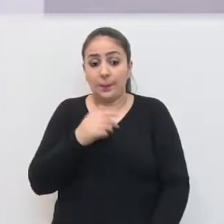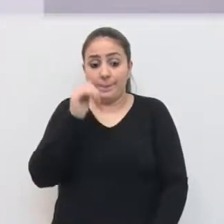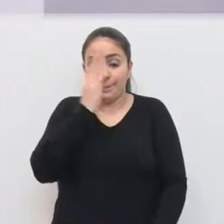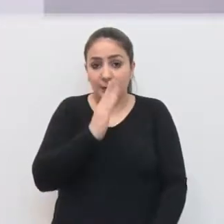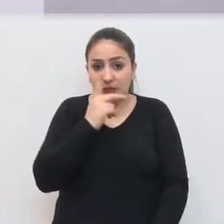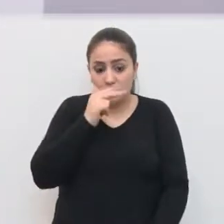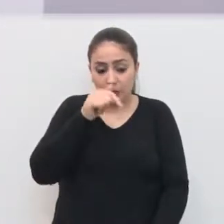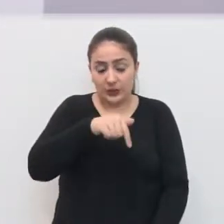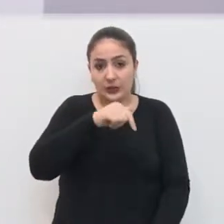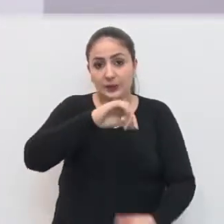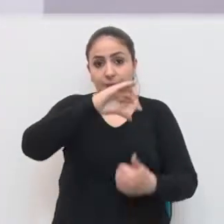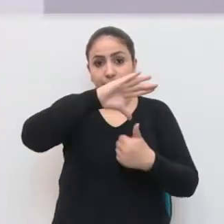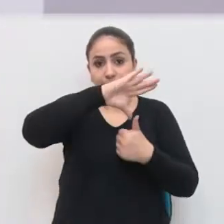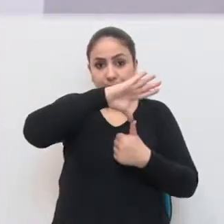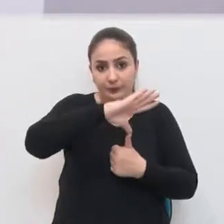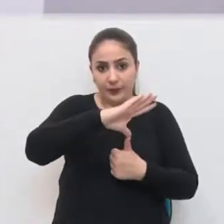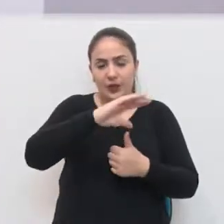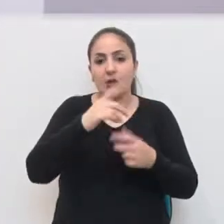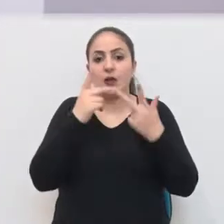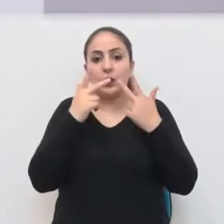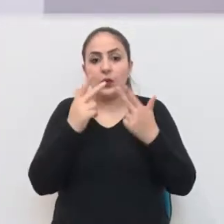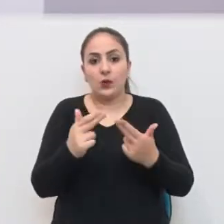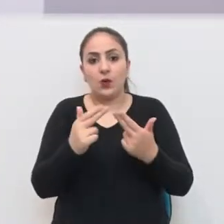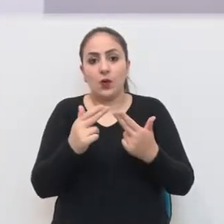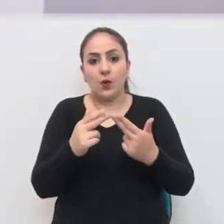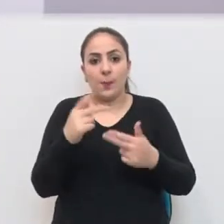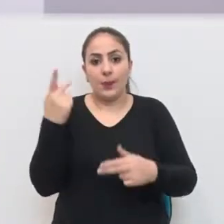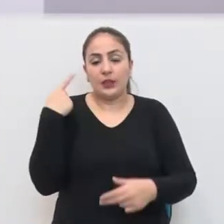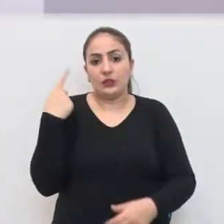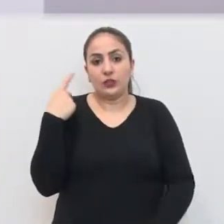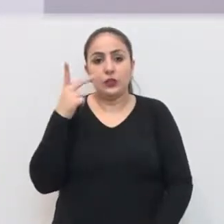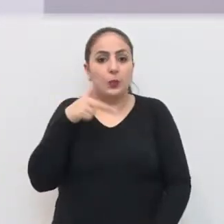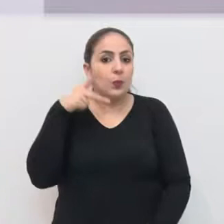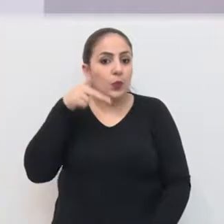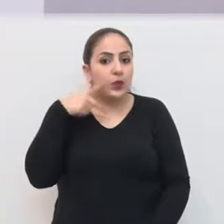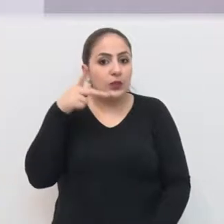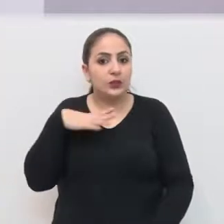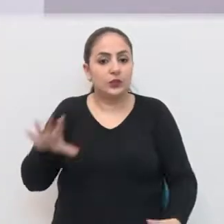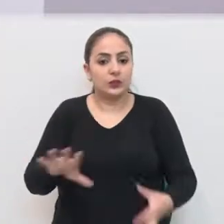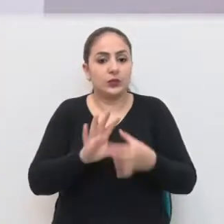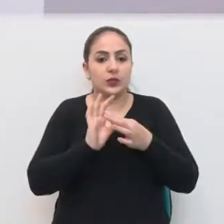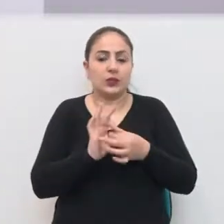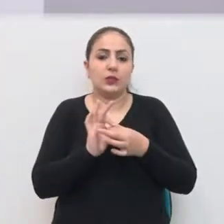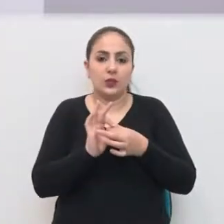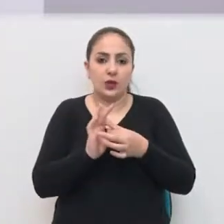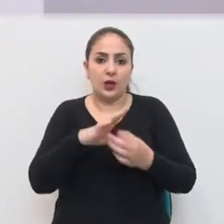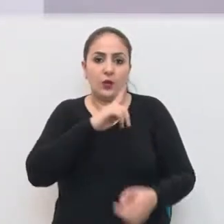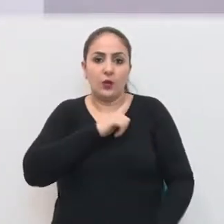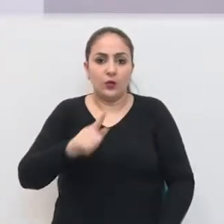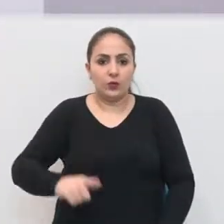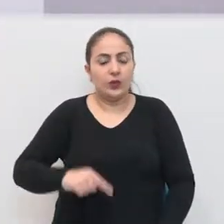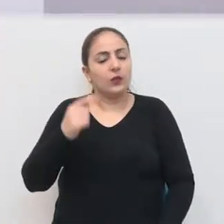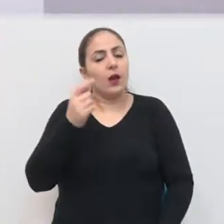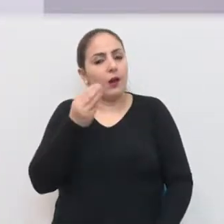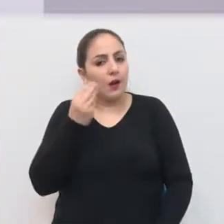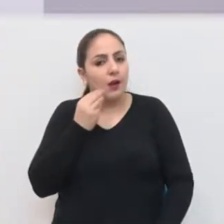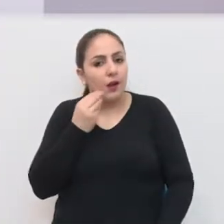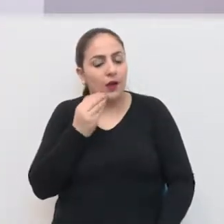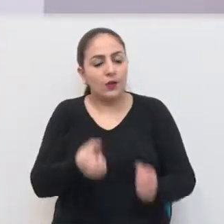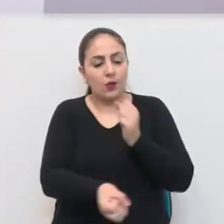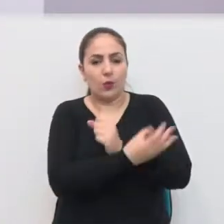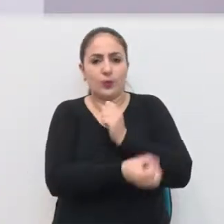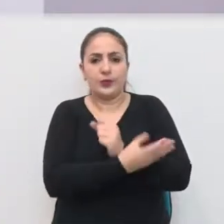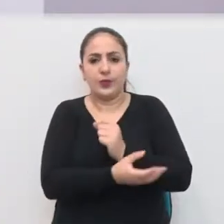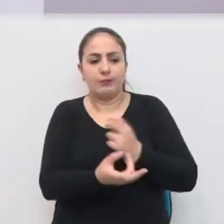América do Sul, tamanhas funções de Estado e administração para partidos políticos vinculados ao governo, é evidente que a corrupção é 100%